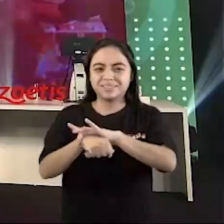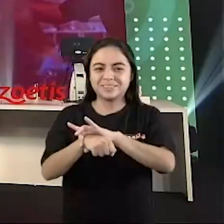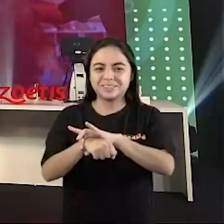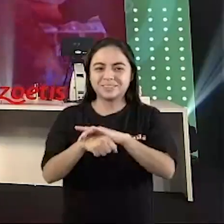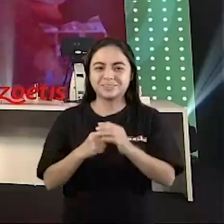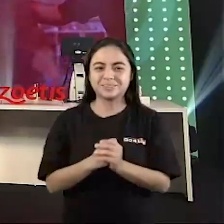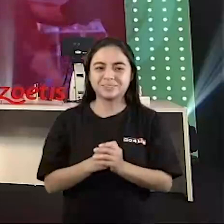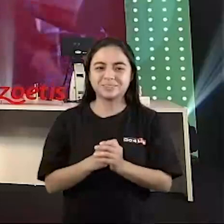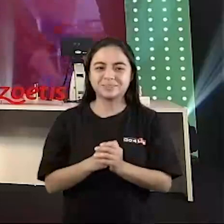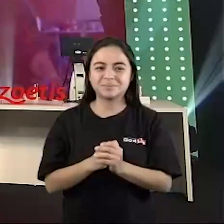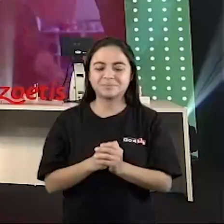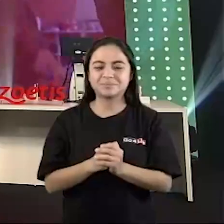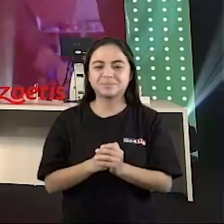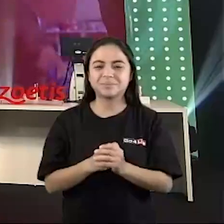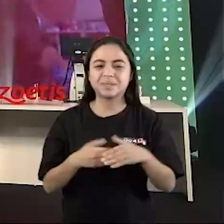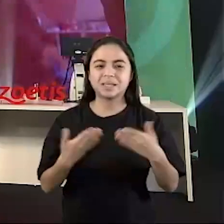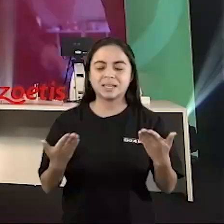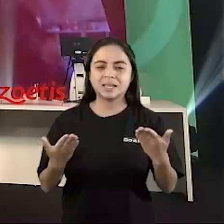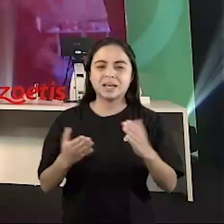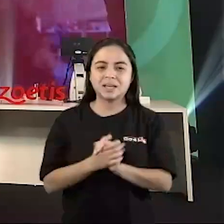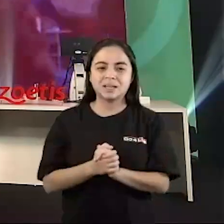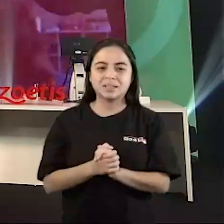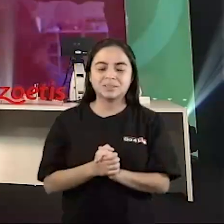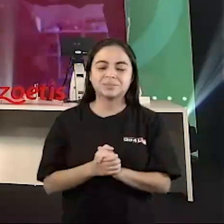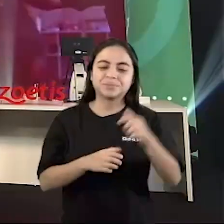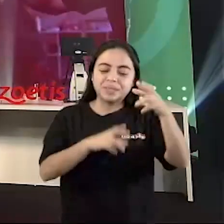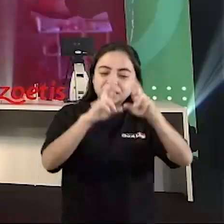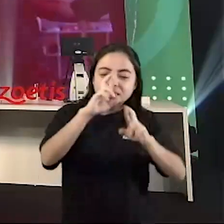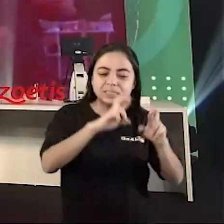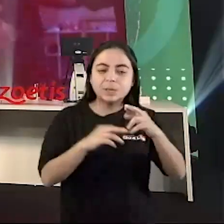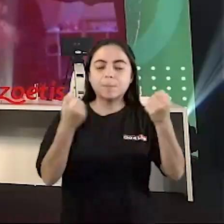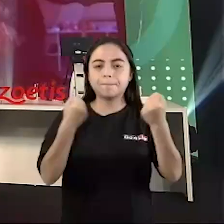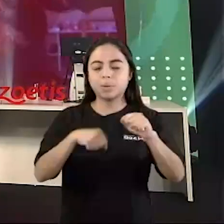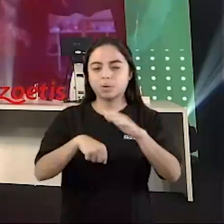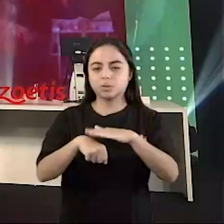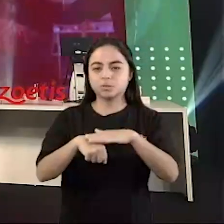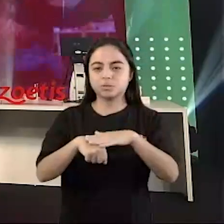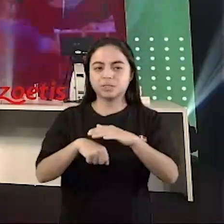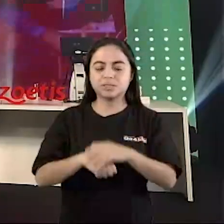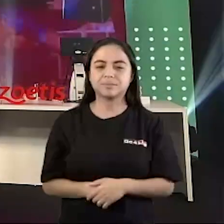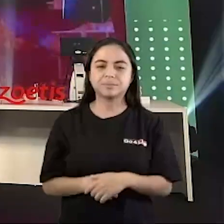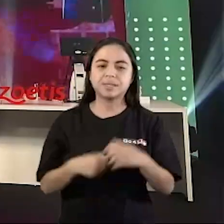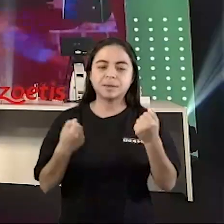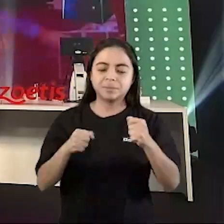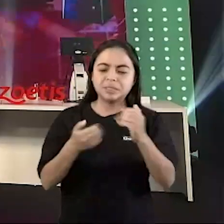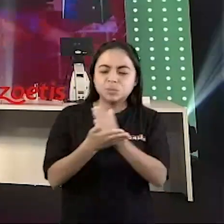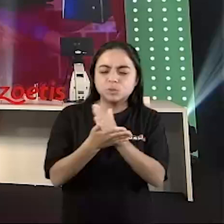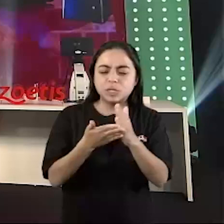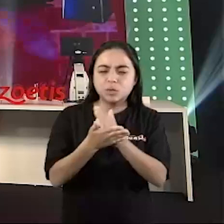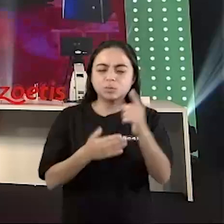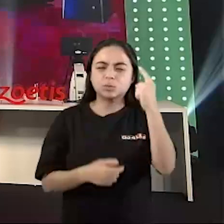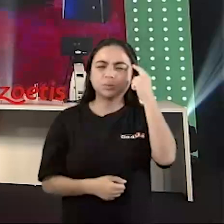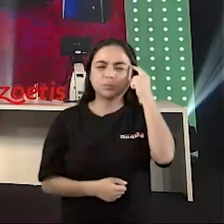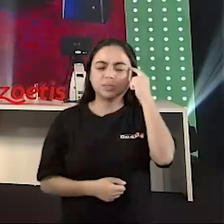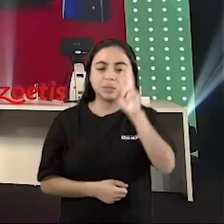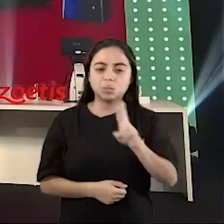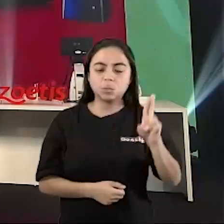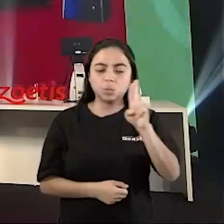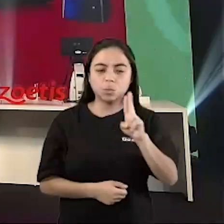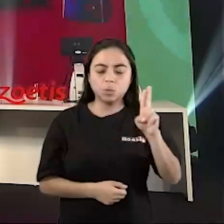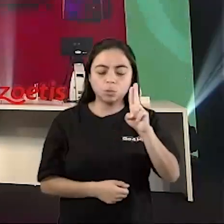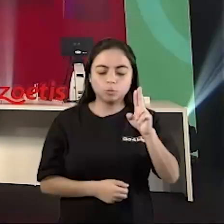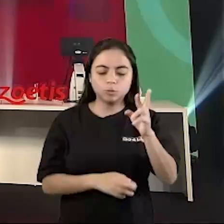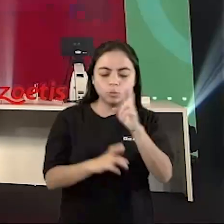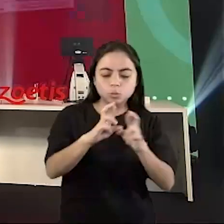nos nossos animais. E aí, que exames nós podemos fazer? Nós precisamos fazer alguns, pensando em uso e monitoramento